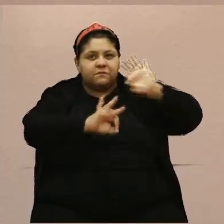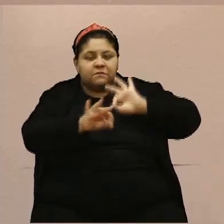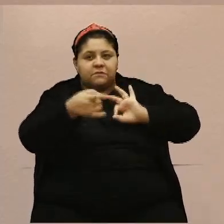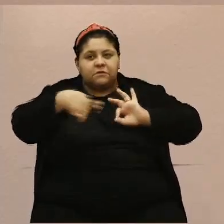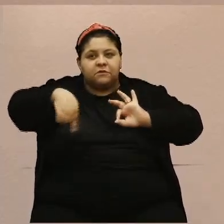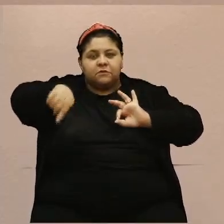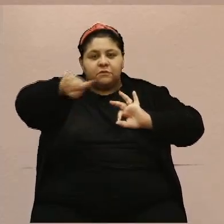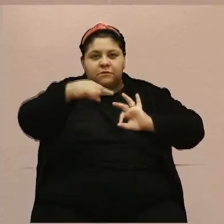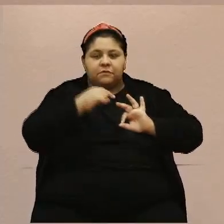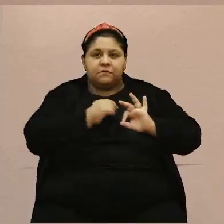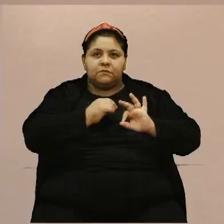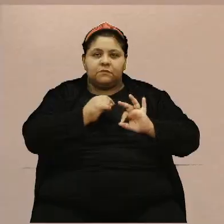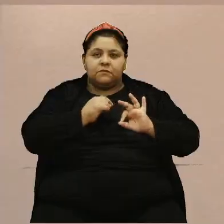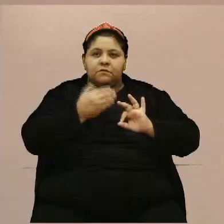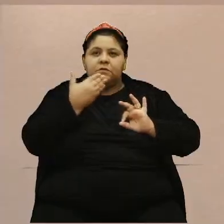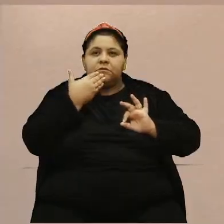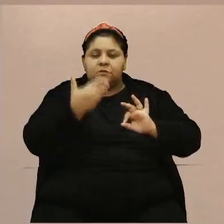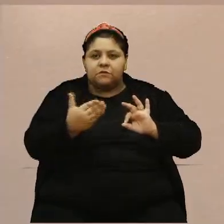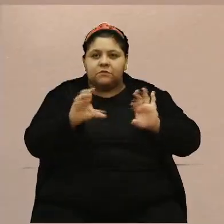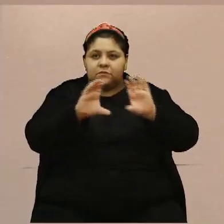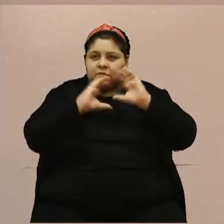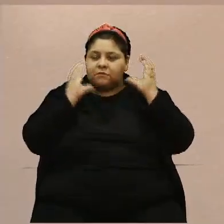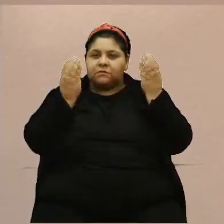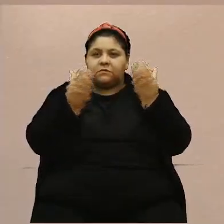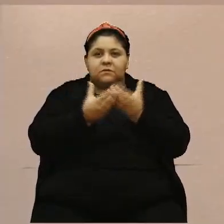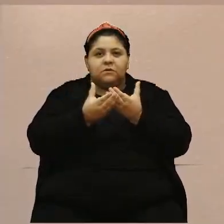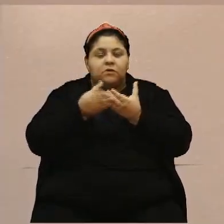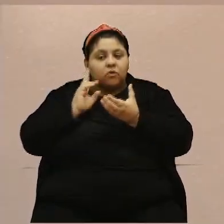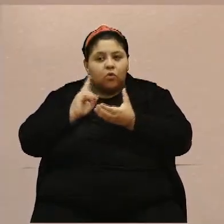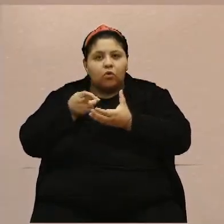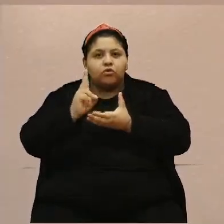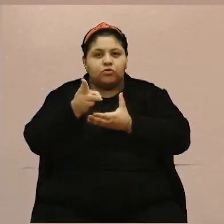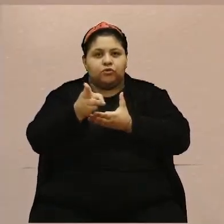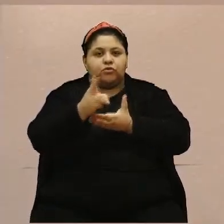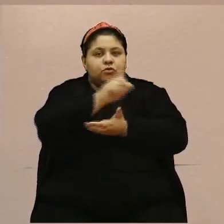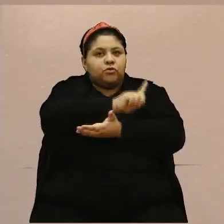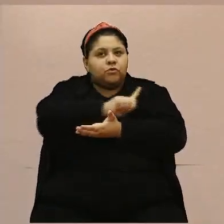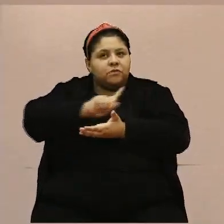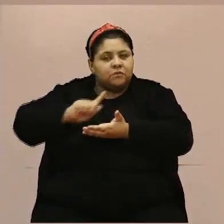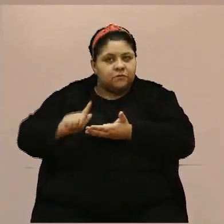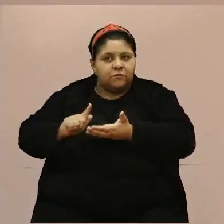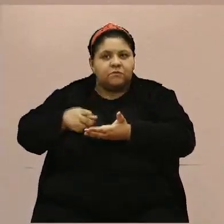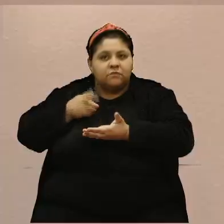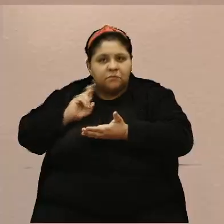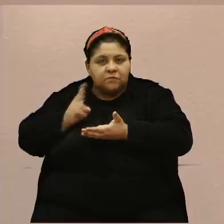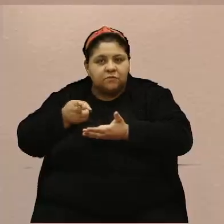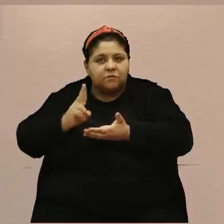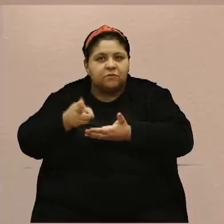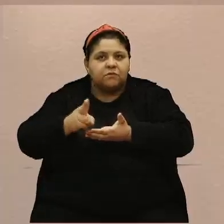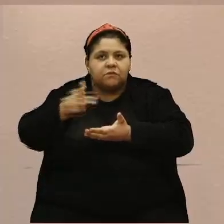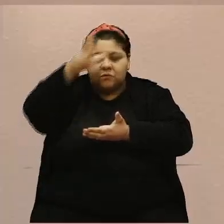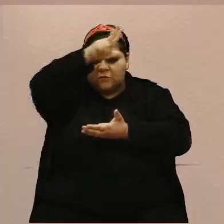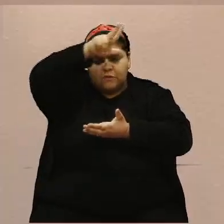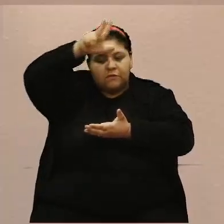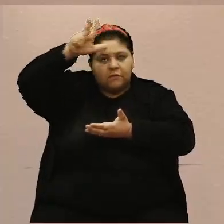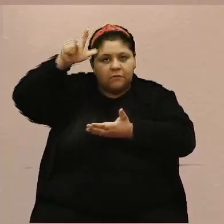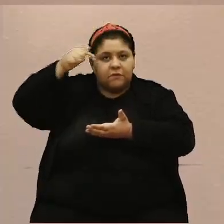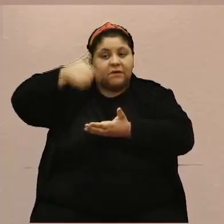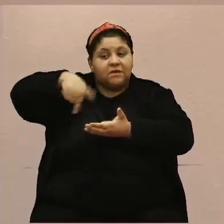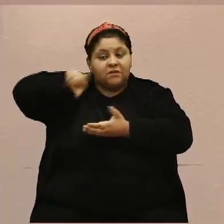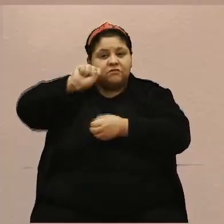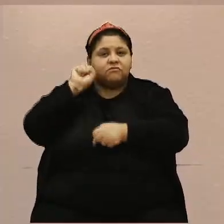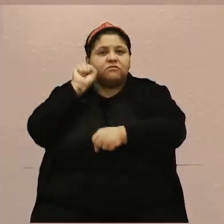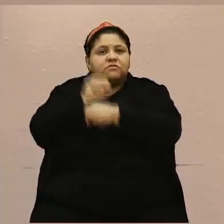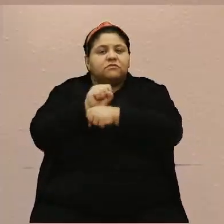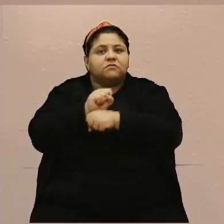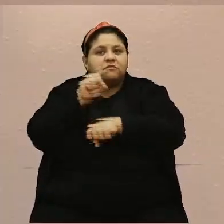gente, afinal, os pedidos da comunidade não param. Então, o governo continuou, mas o prefeito, então a gente espera que